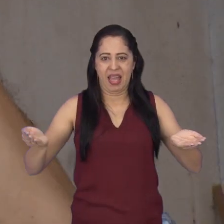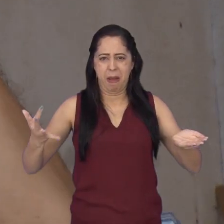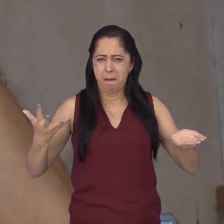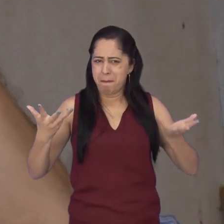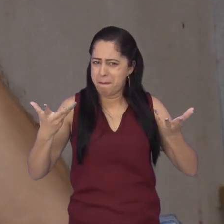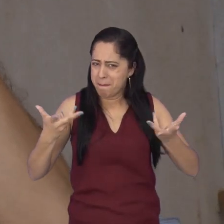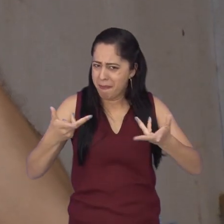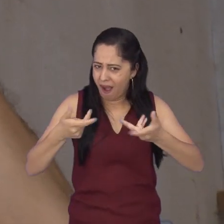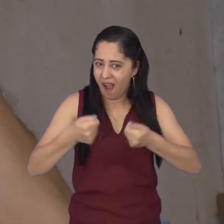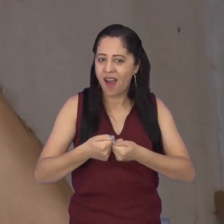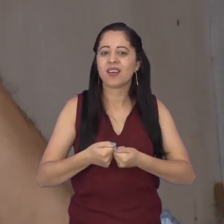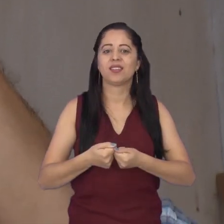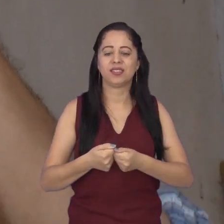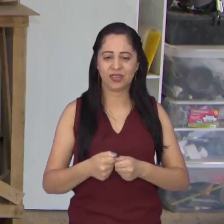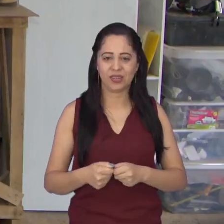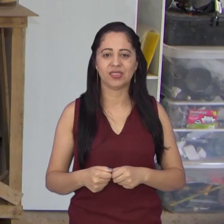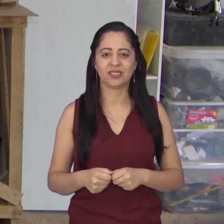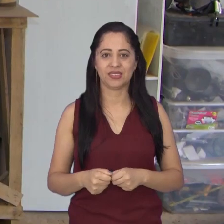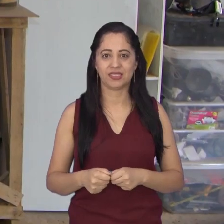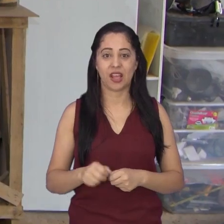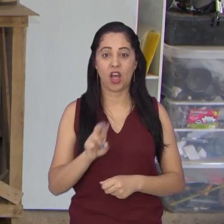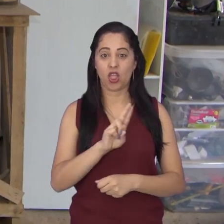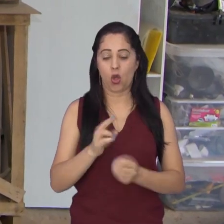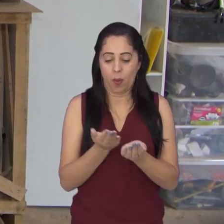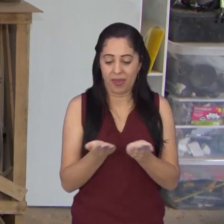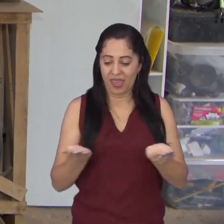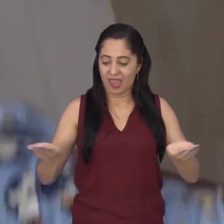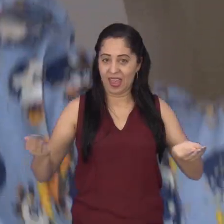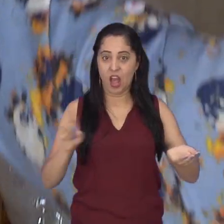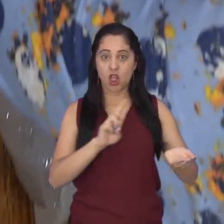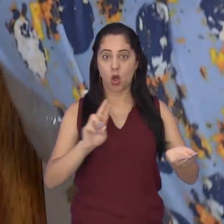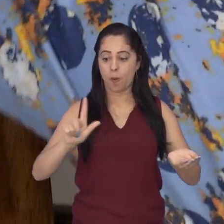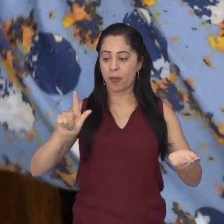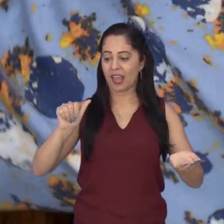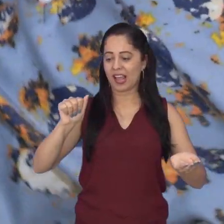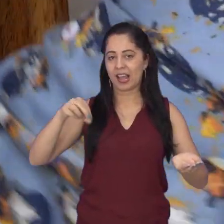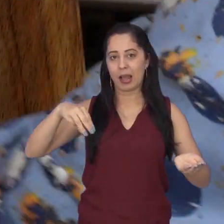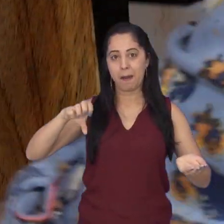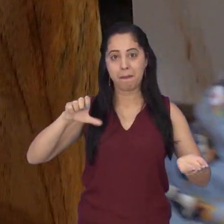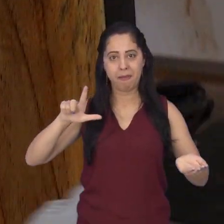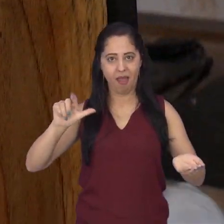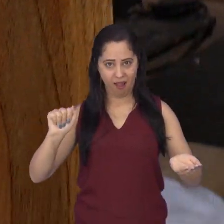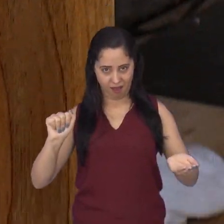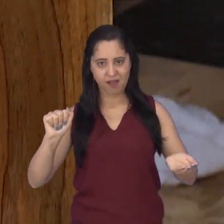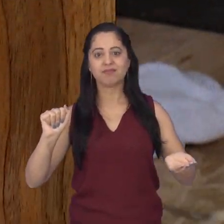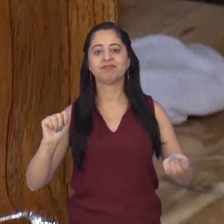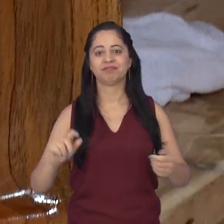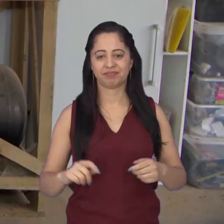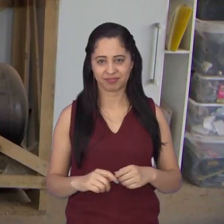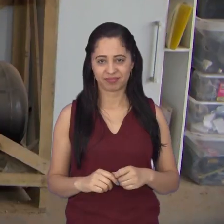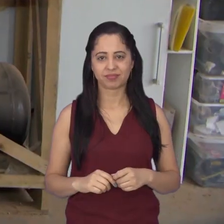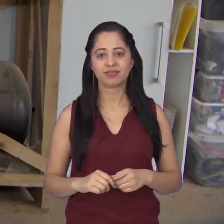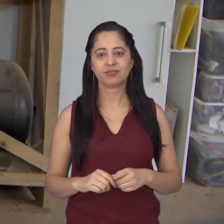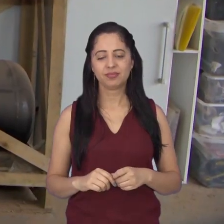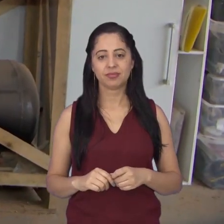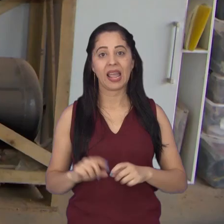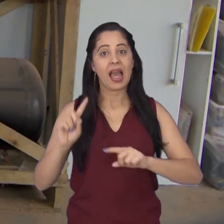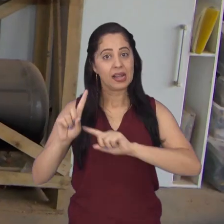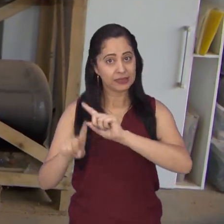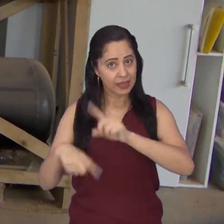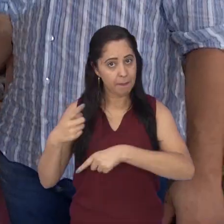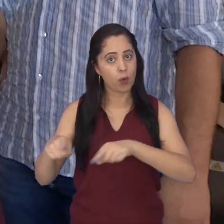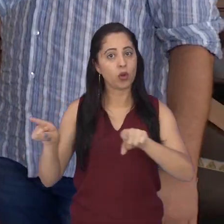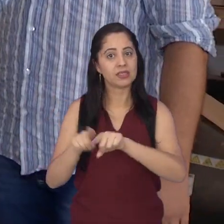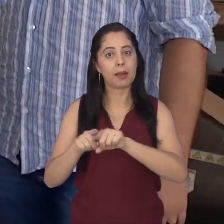de uma gamela. Que pode ficar assim rústica ou você pode usar aquele processo que você costuma colocar da resina. Da resina também. No final ainda